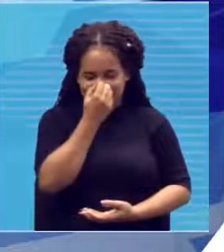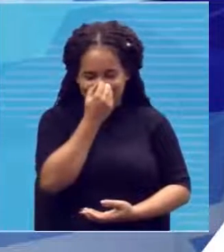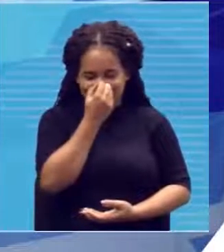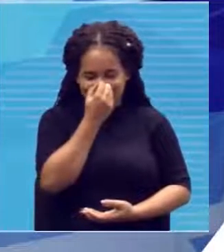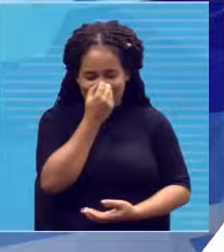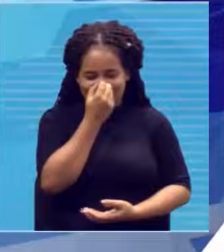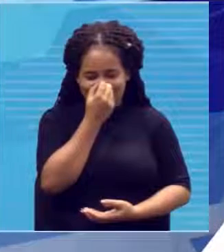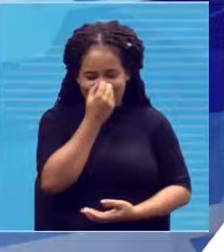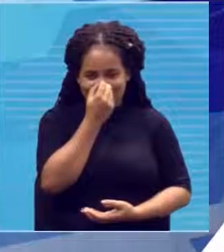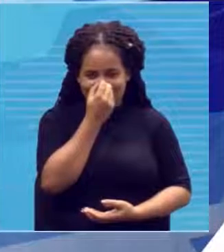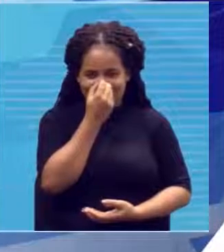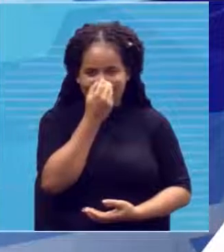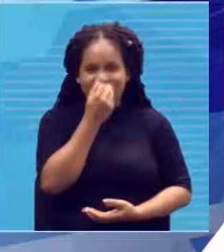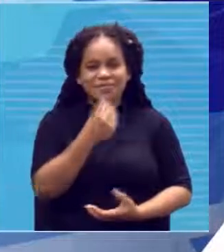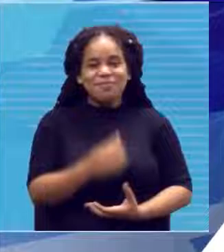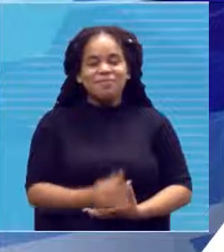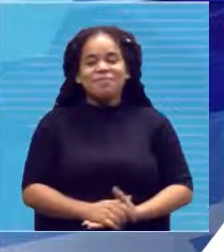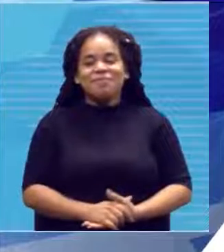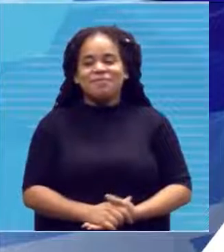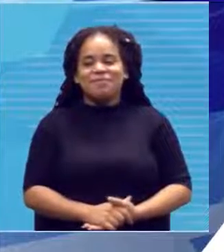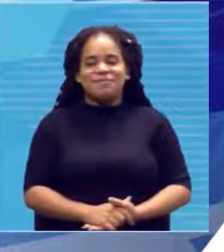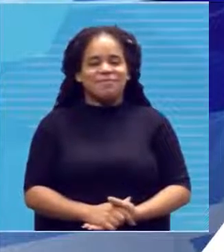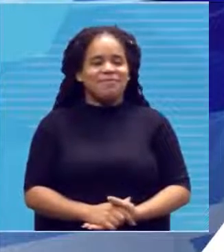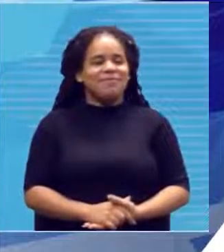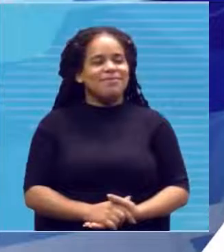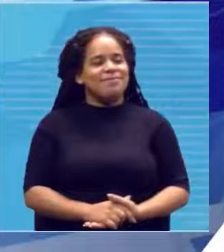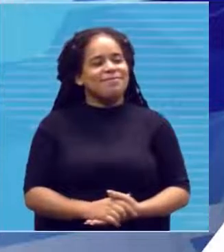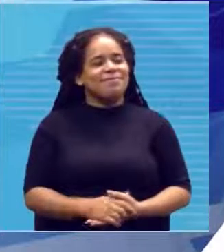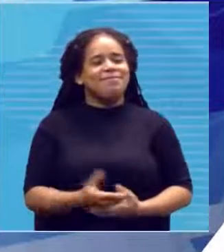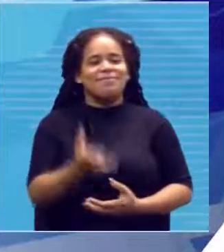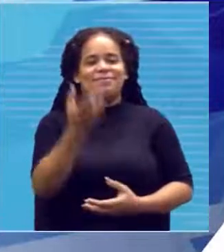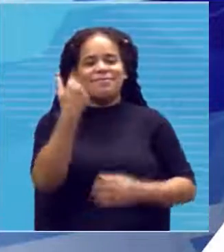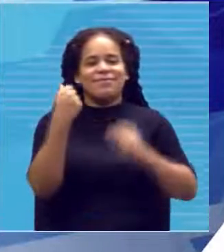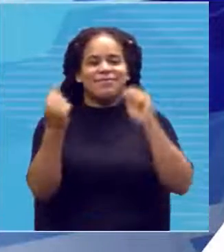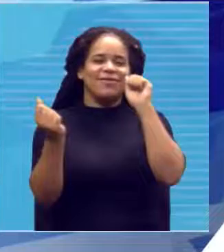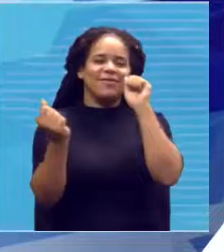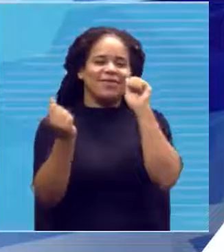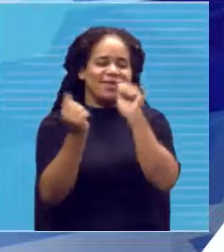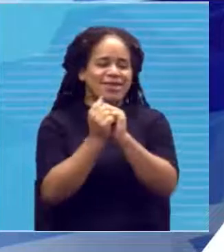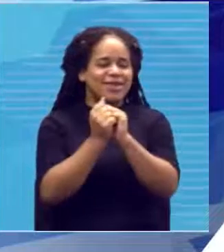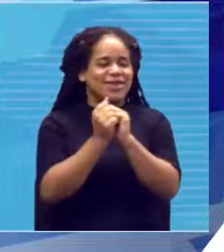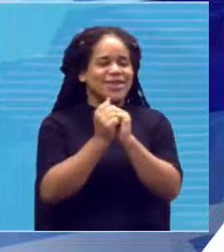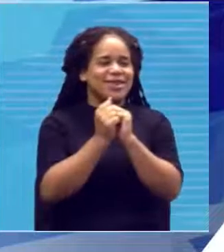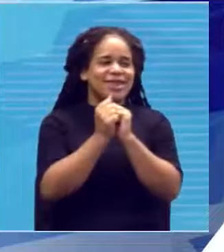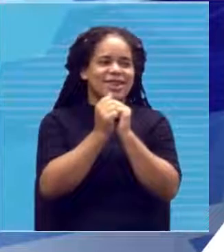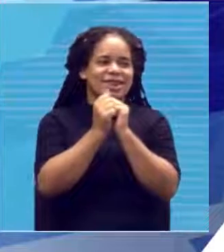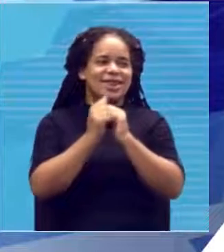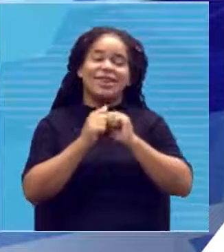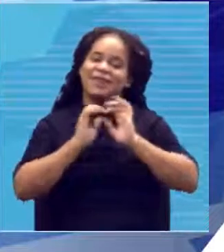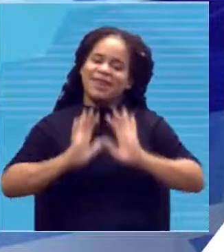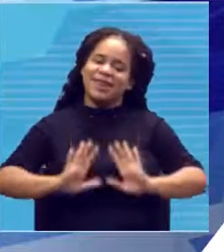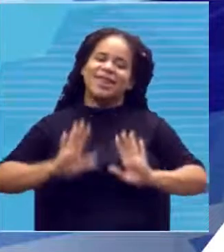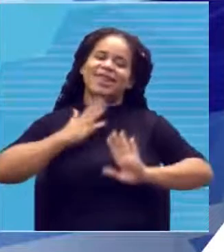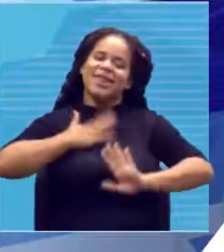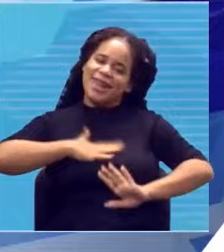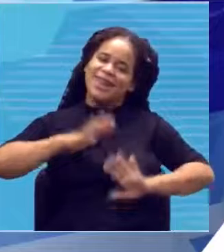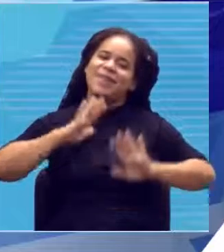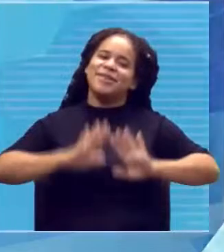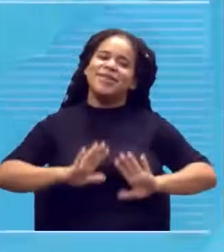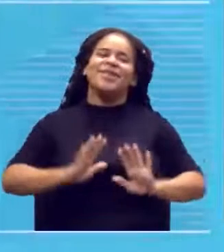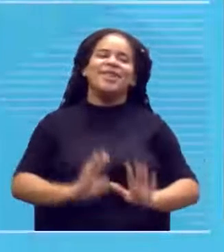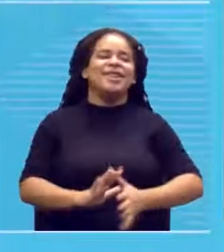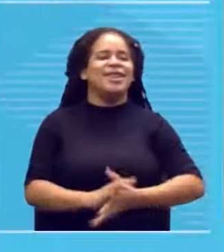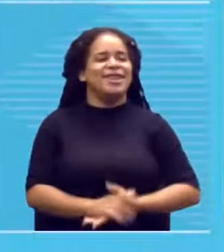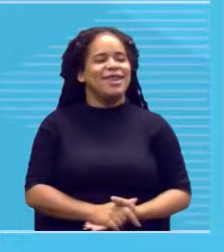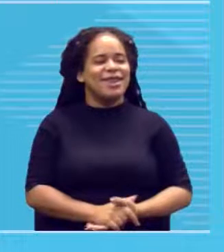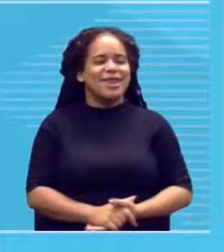lembrei Essa história aqui agora vamos aqui comigo Deixa deixa baixo deixa baixo